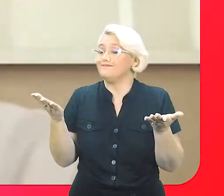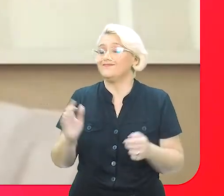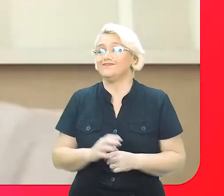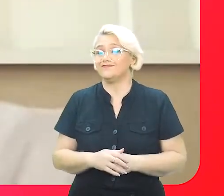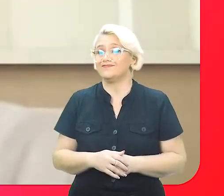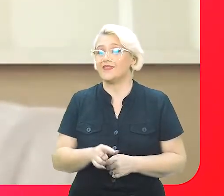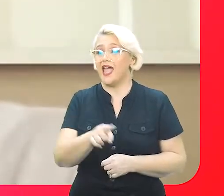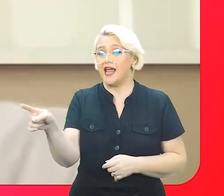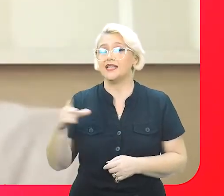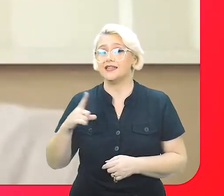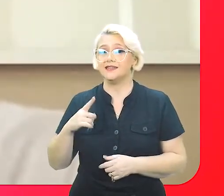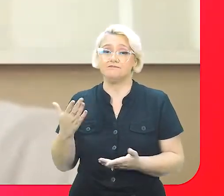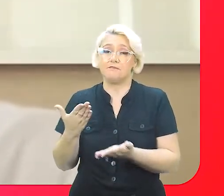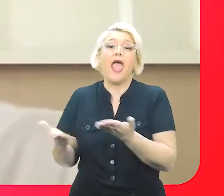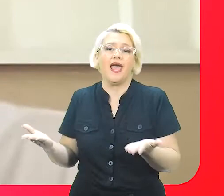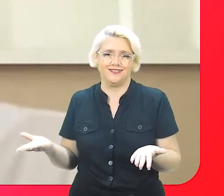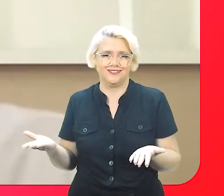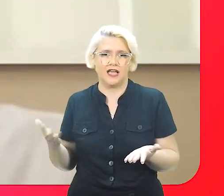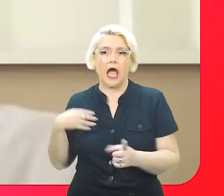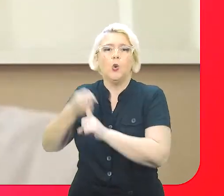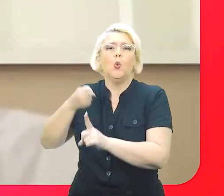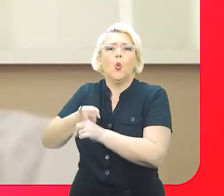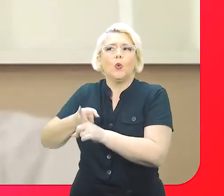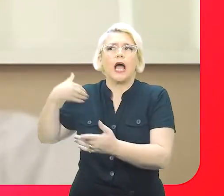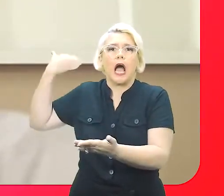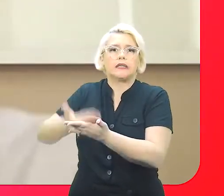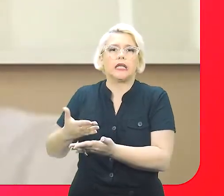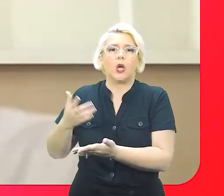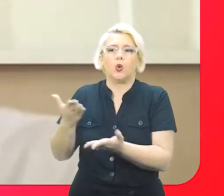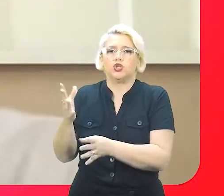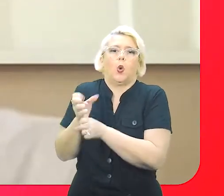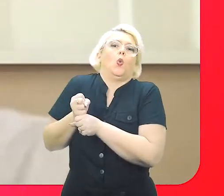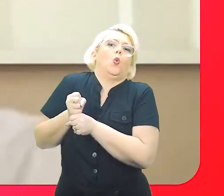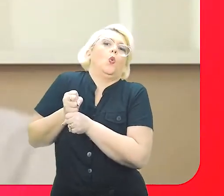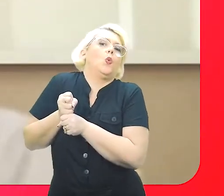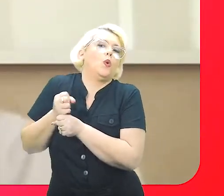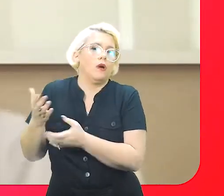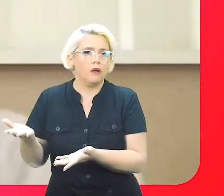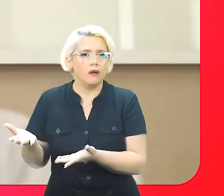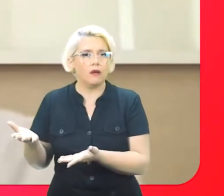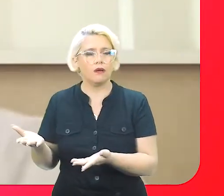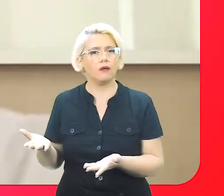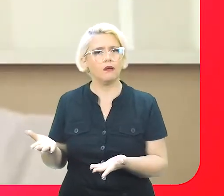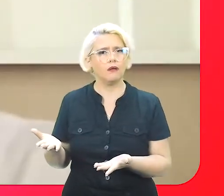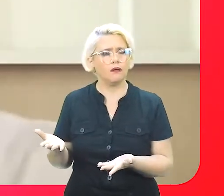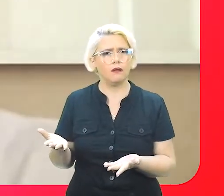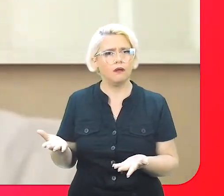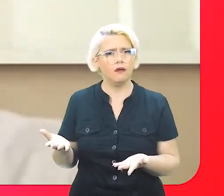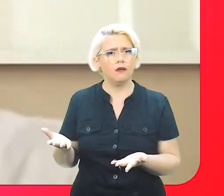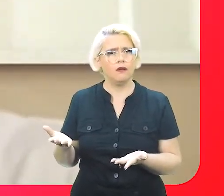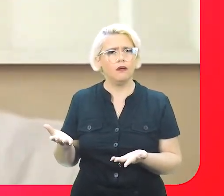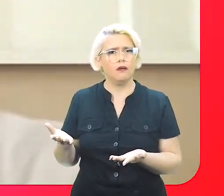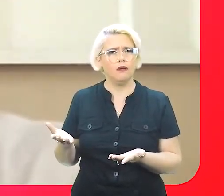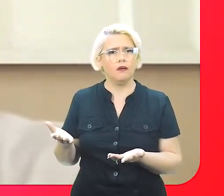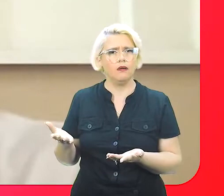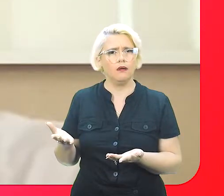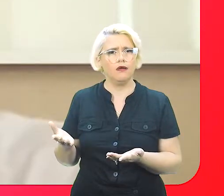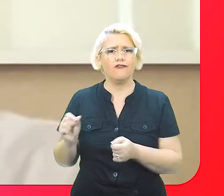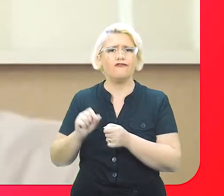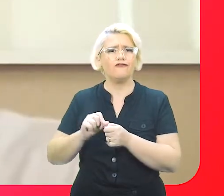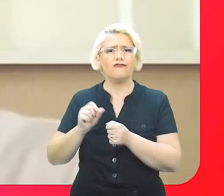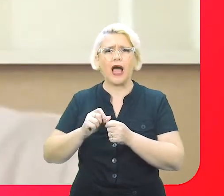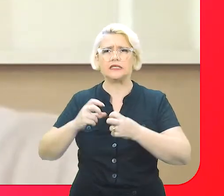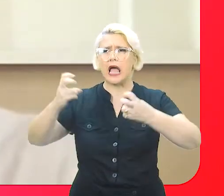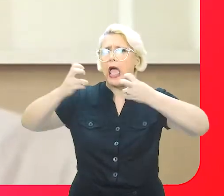elas teriam de perder. Elas lutam até hoje. Lutam até hoje elas fazem